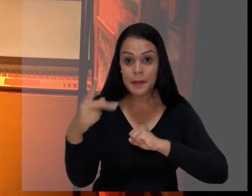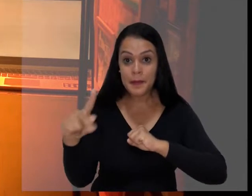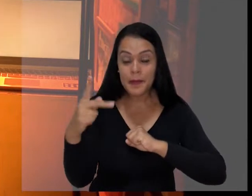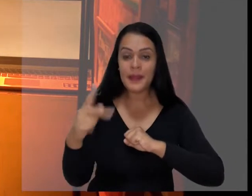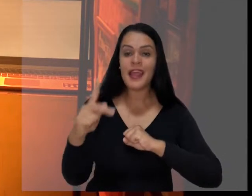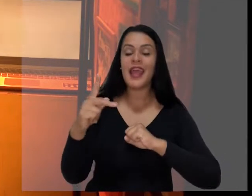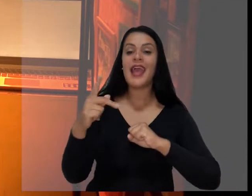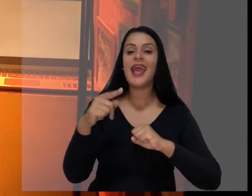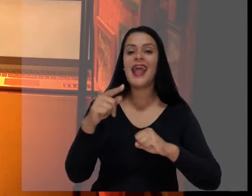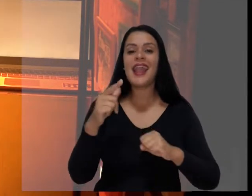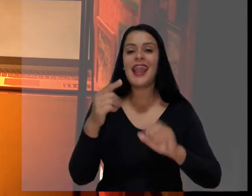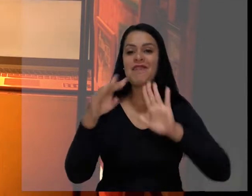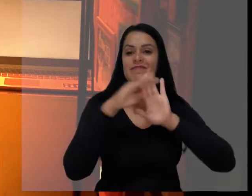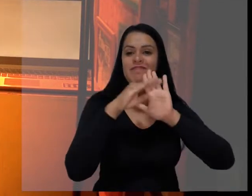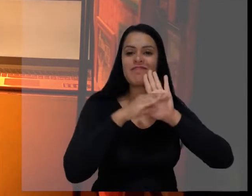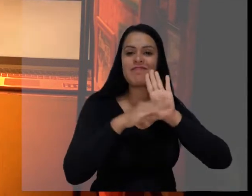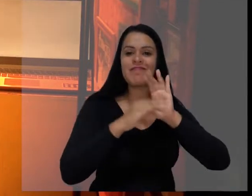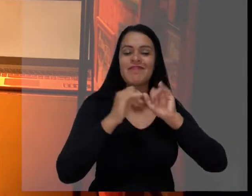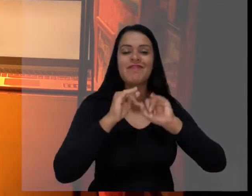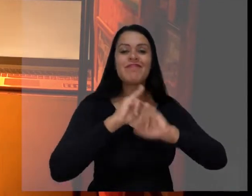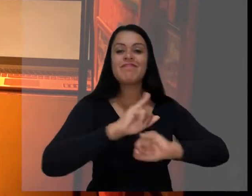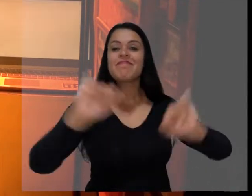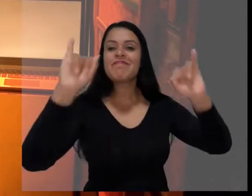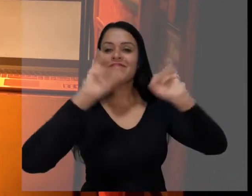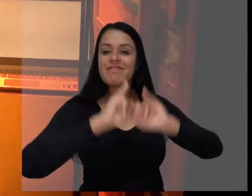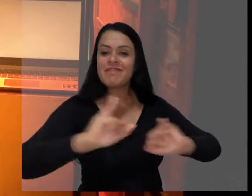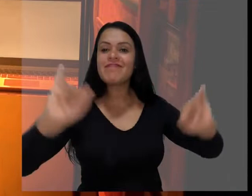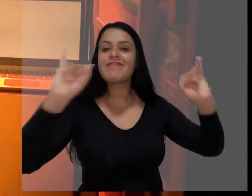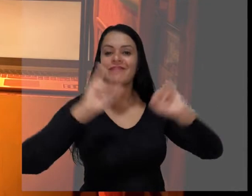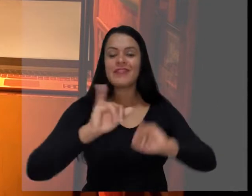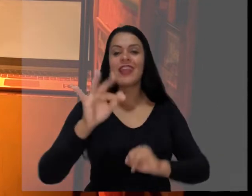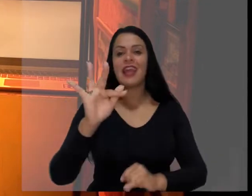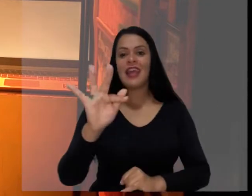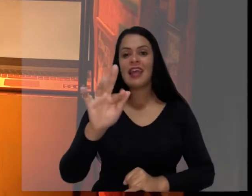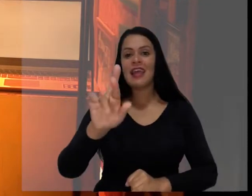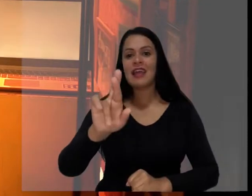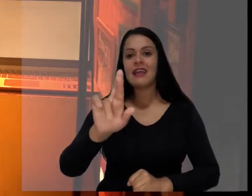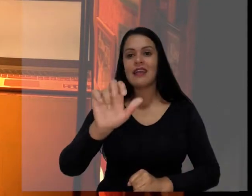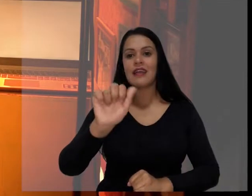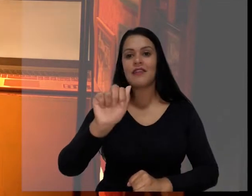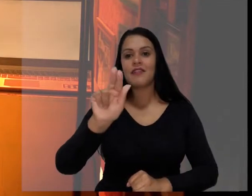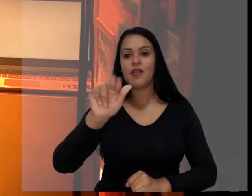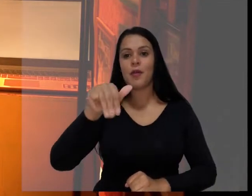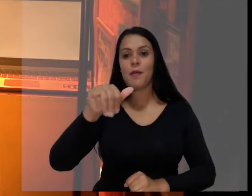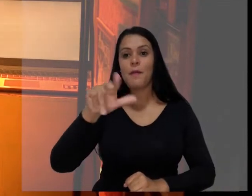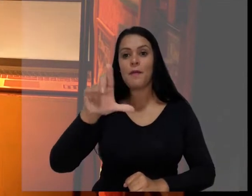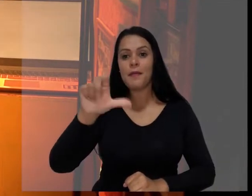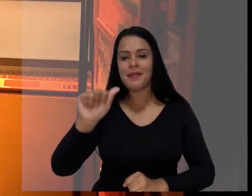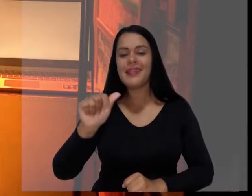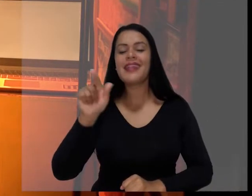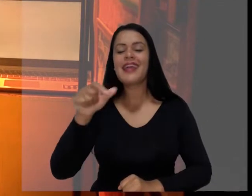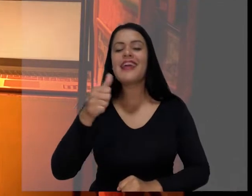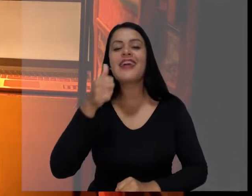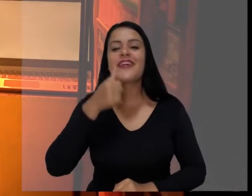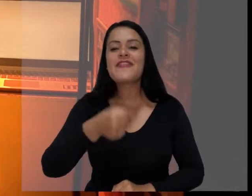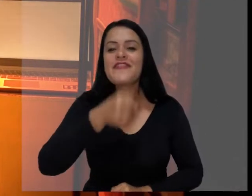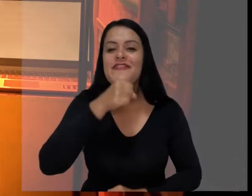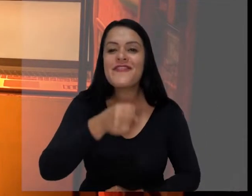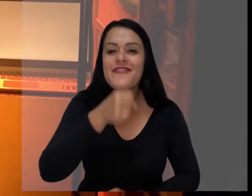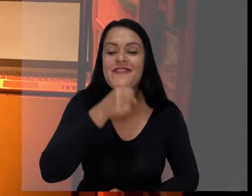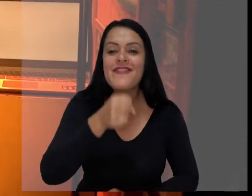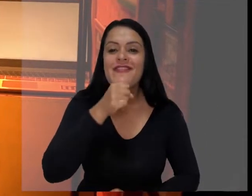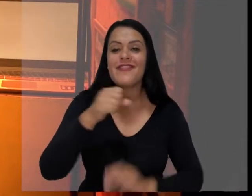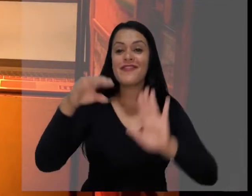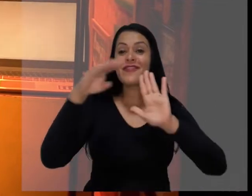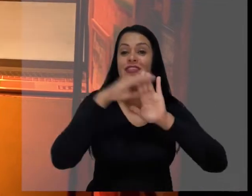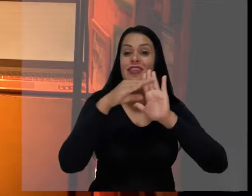aí dando receitas para todo mundo. É a Frau Mila da Silva, a Oma.